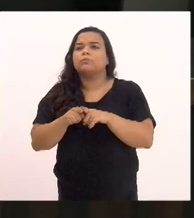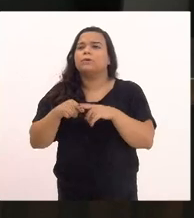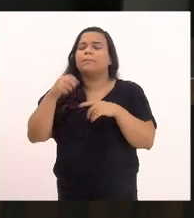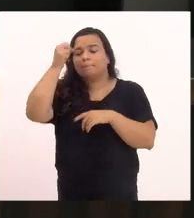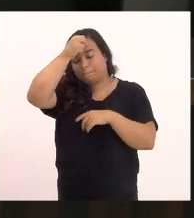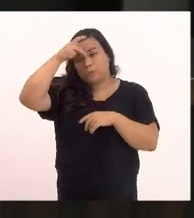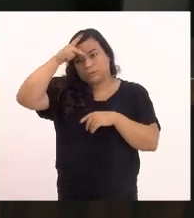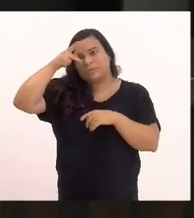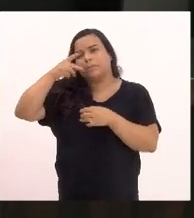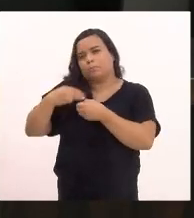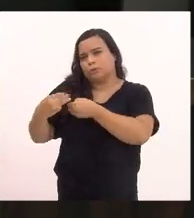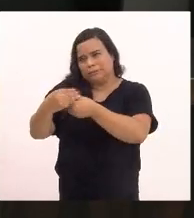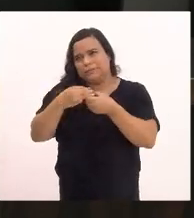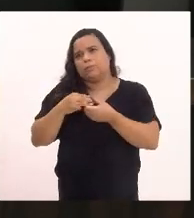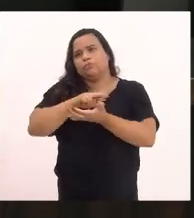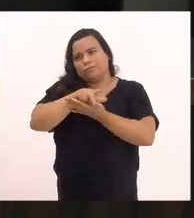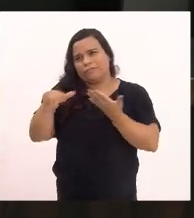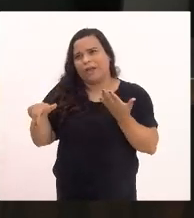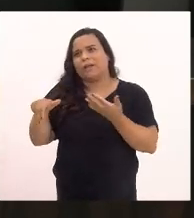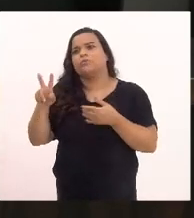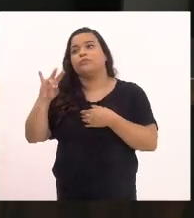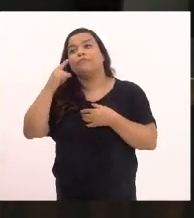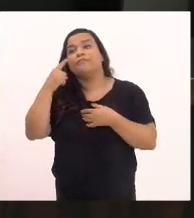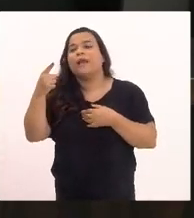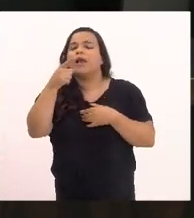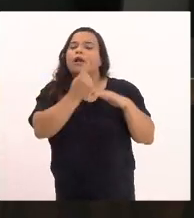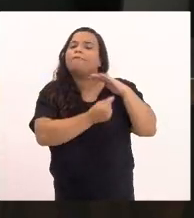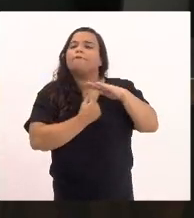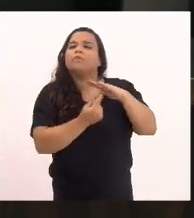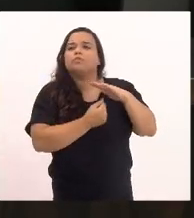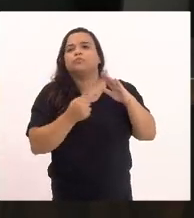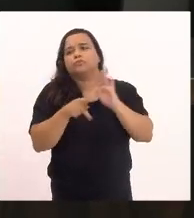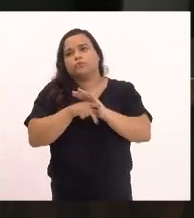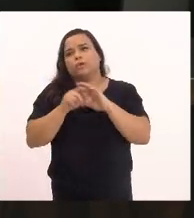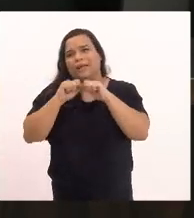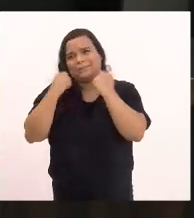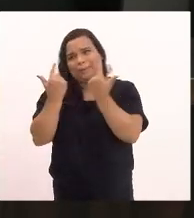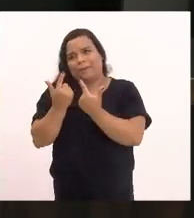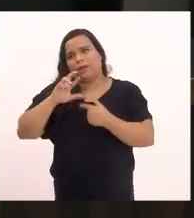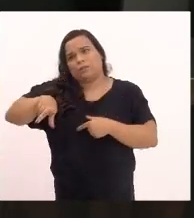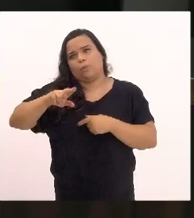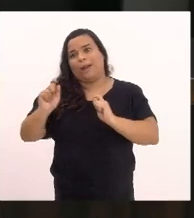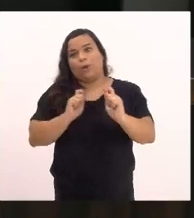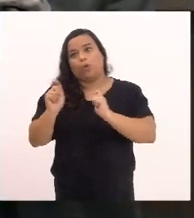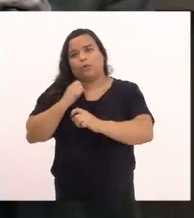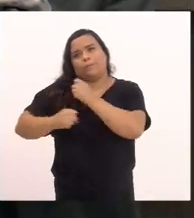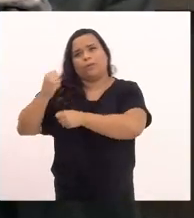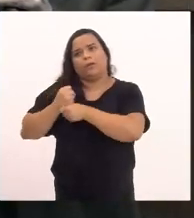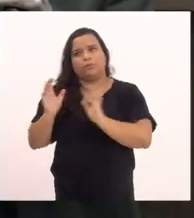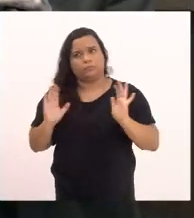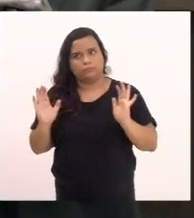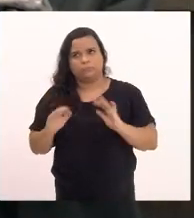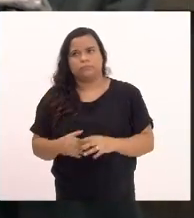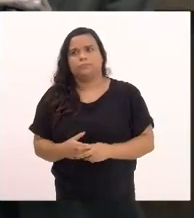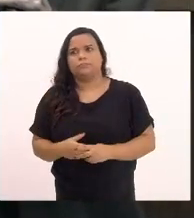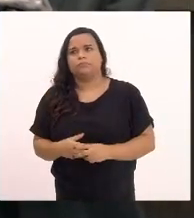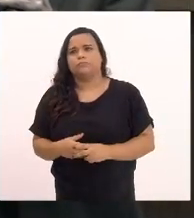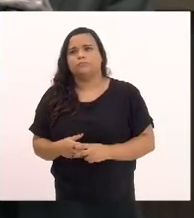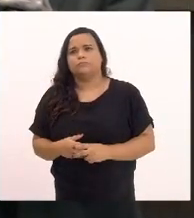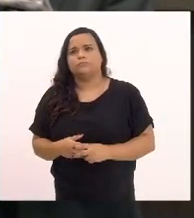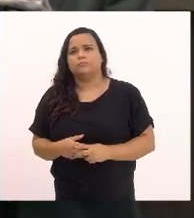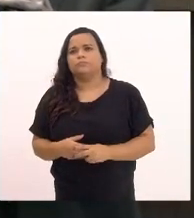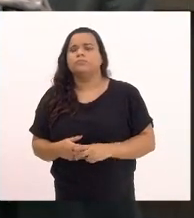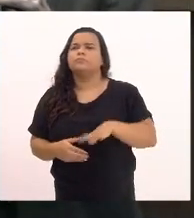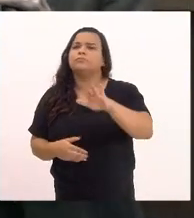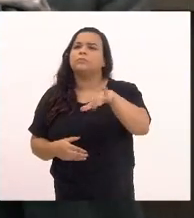municípios, serão decorrentes do fundo da Assembleia, não da economia do último ano, tá bom? Presidente, eu,